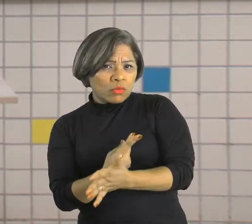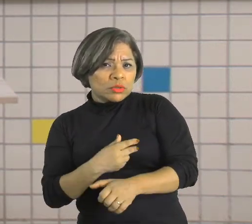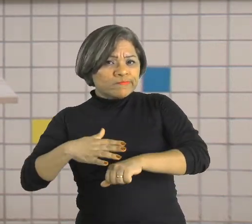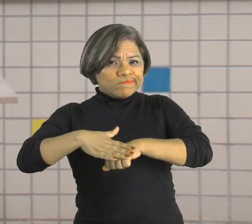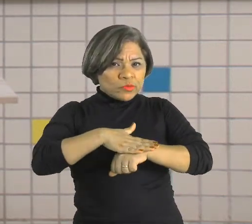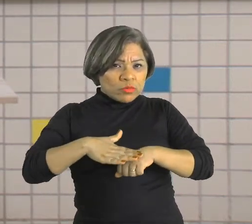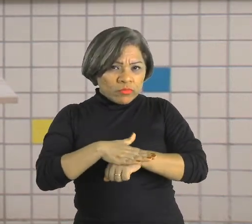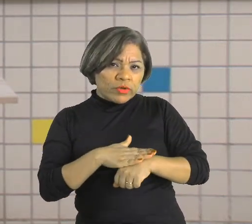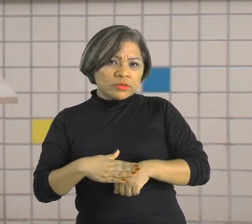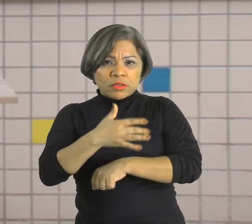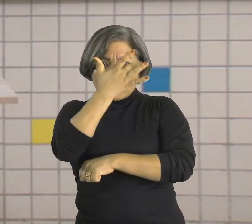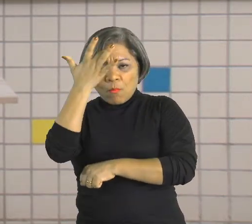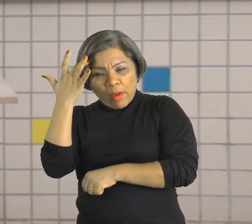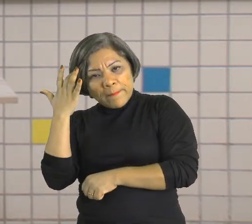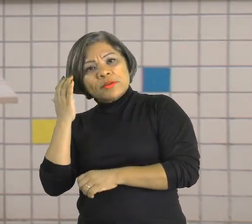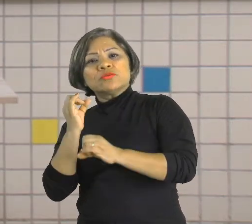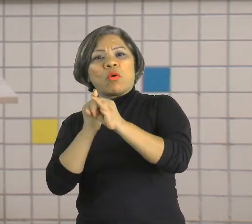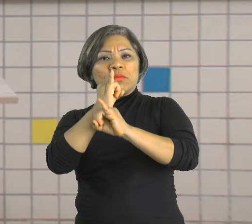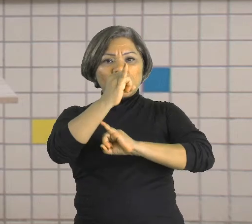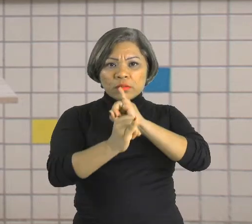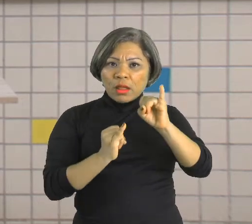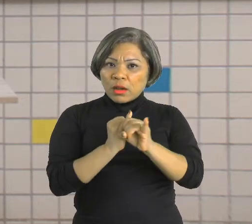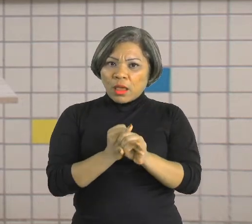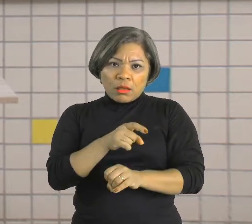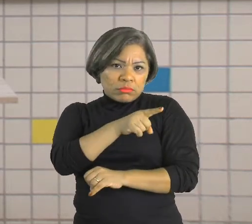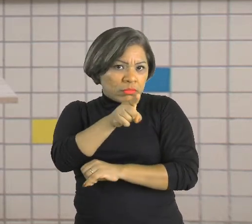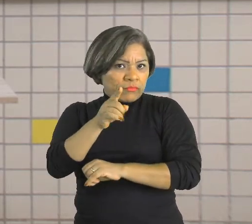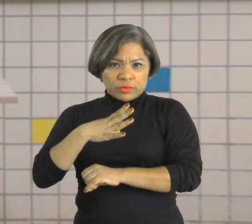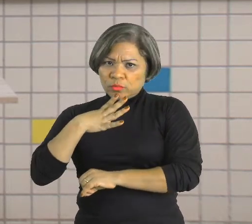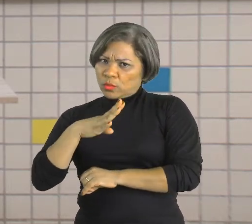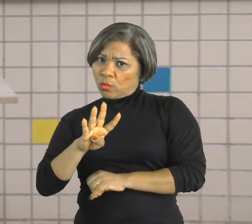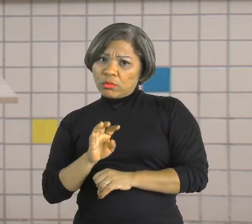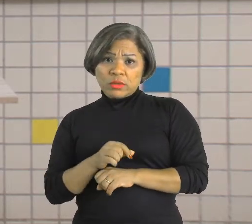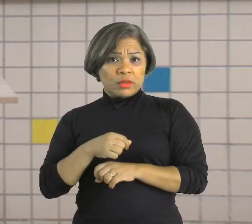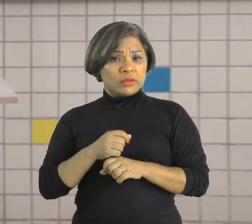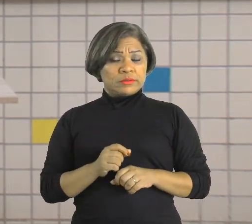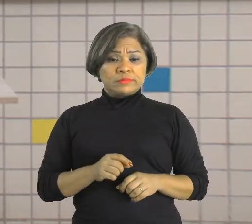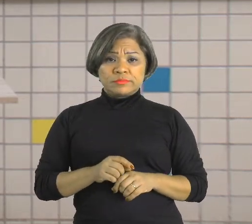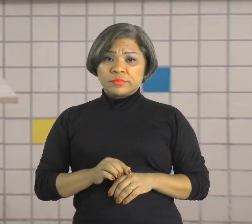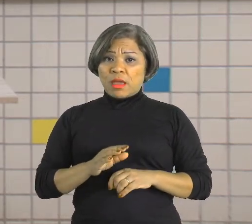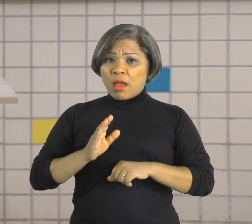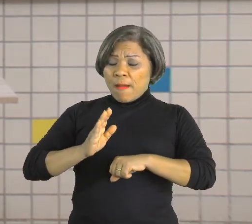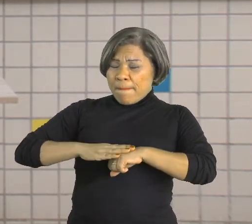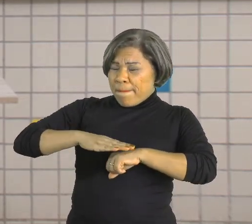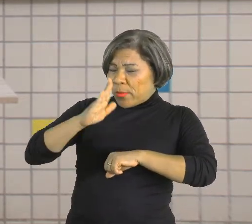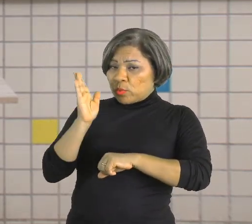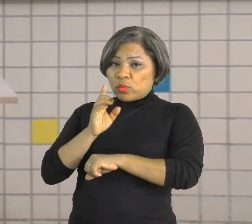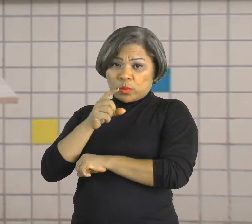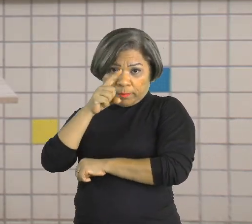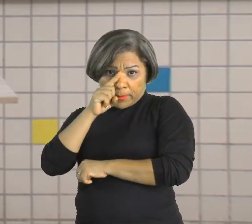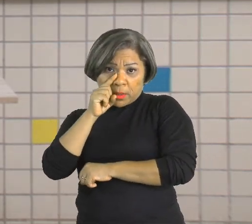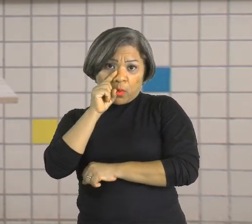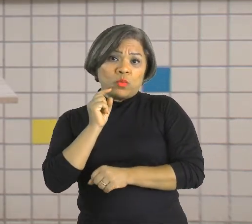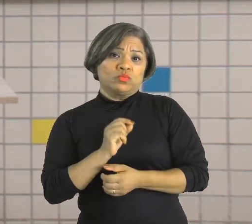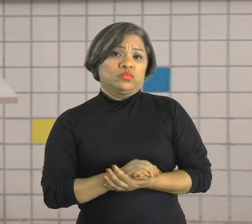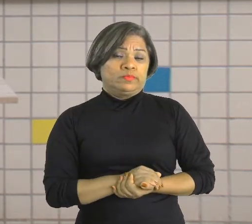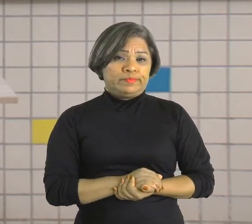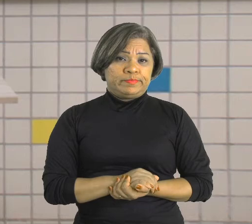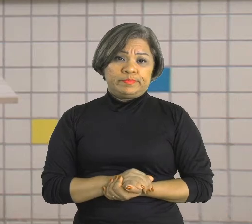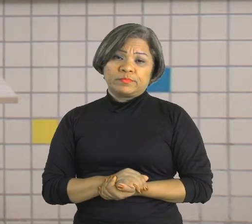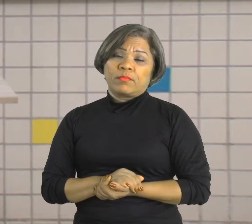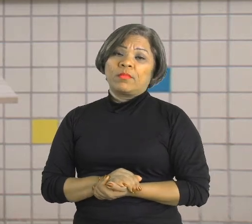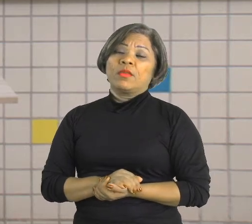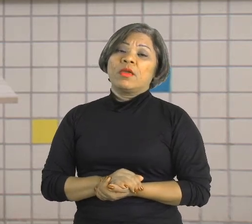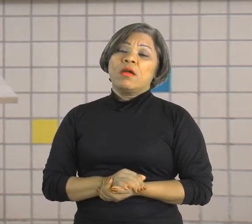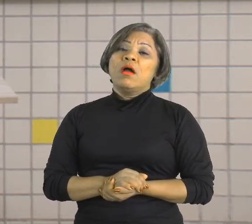pessoa desconhecida na internet, que é muito perigoso, ok? Então, a questão 8 é isso aí. Juntos com